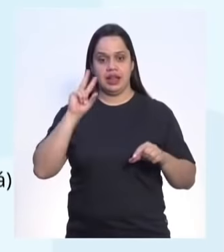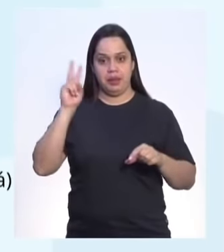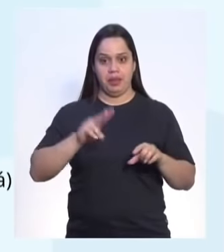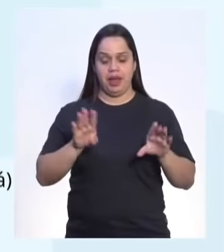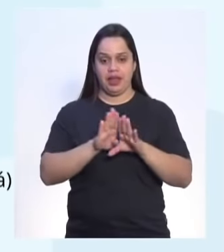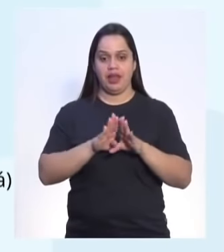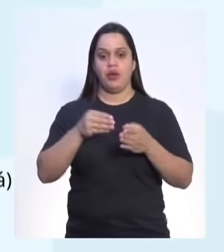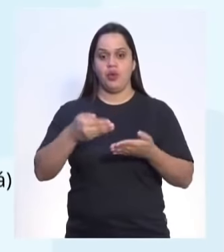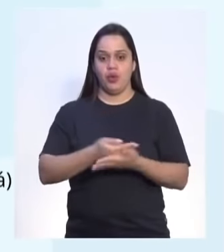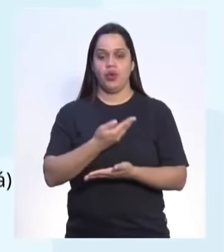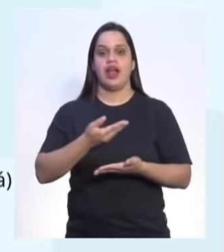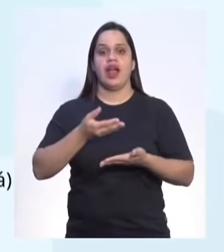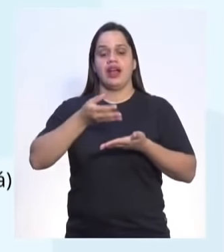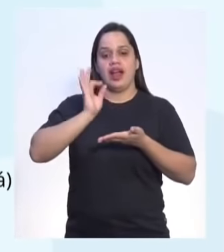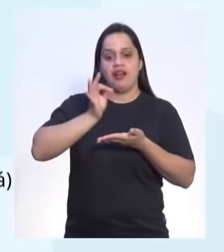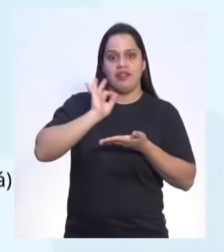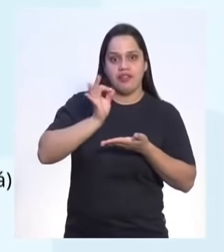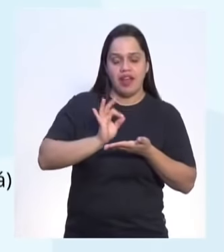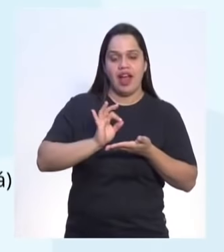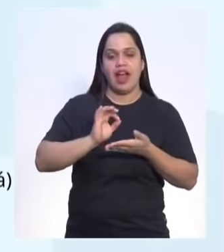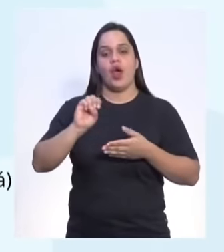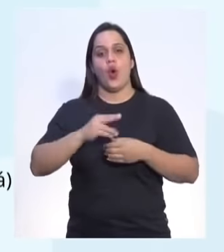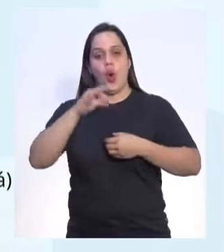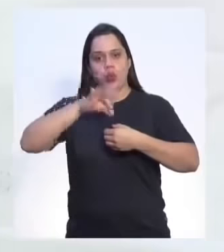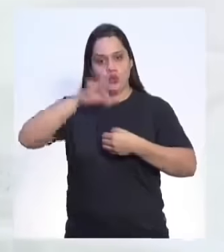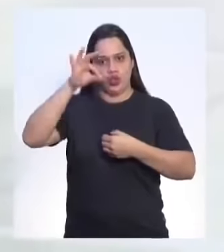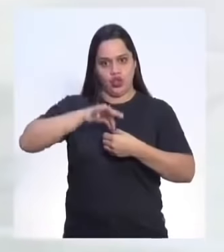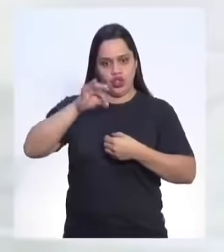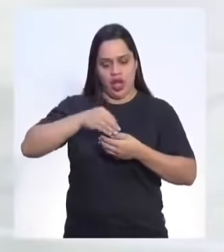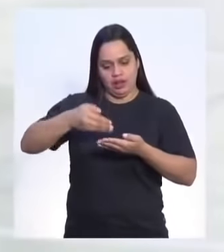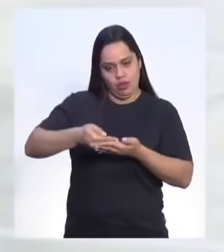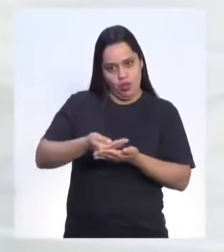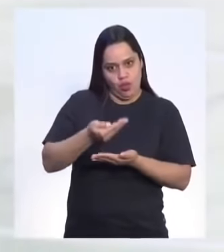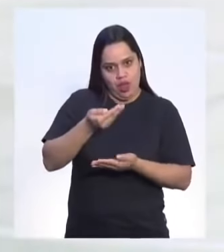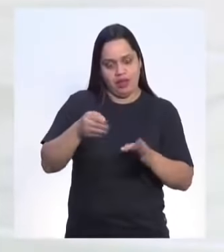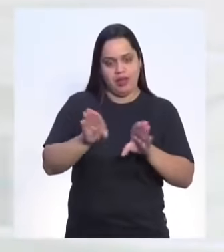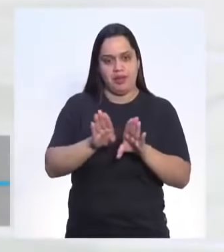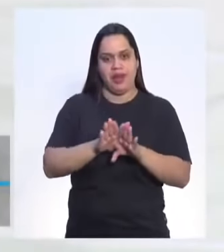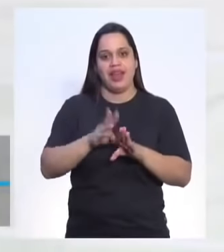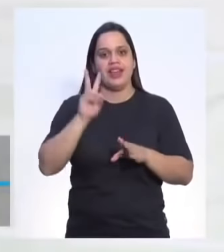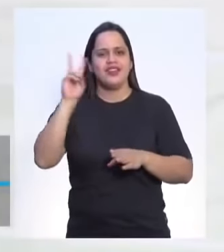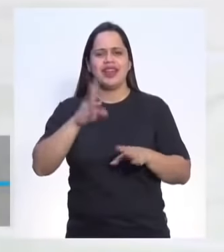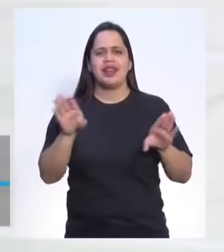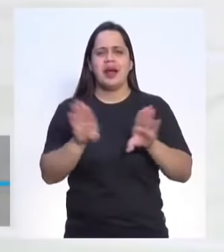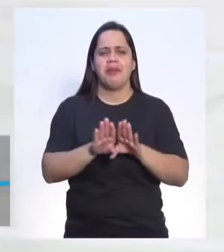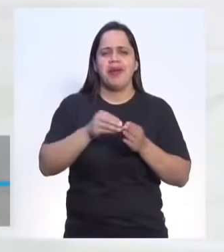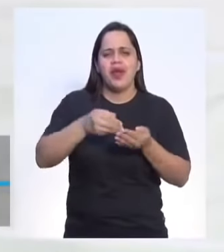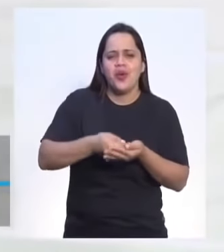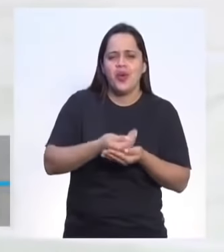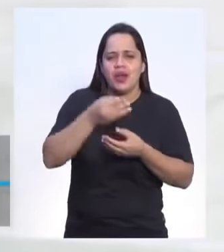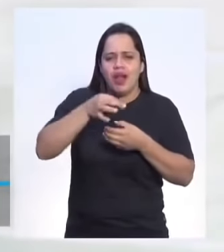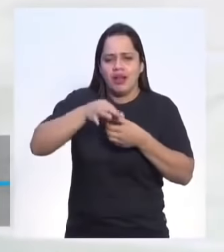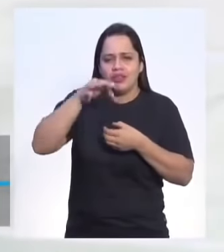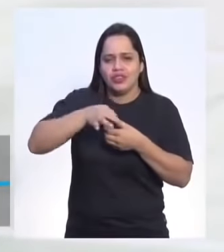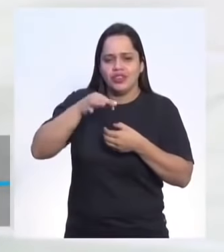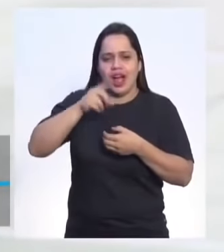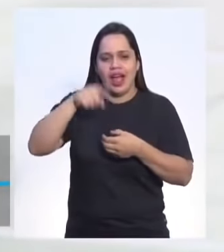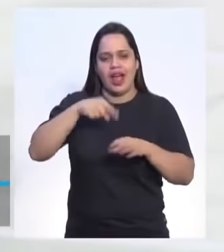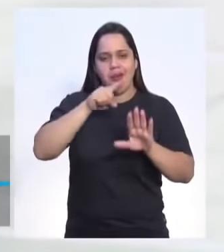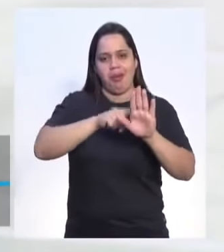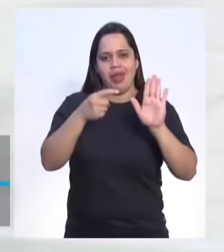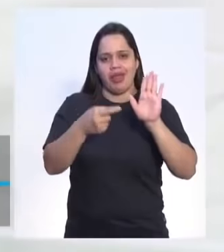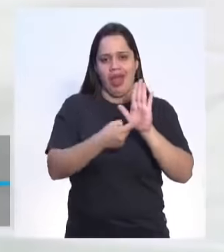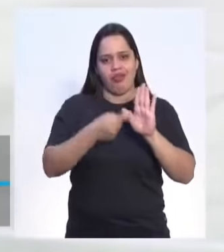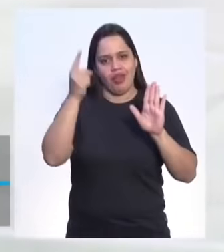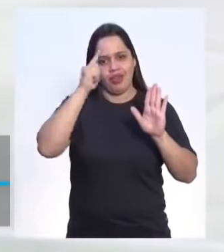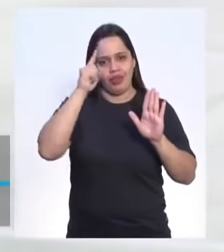sopa, colher de café, colher de chá. Colher de chá até virou uma expressão, né? Bastante, bastante comum no nosso cotidiano,